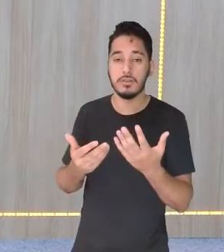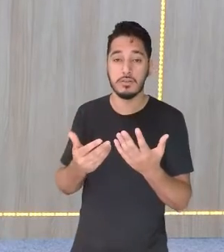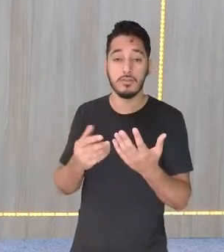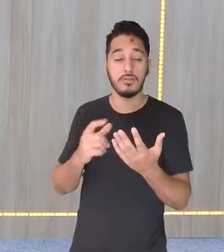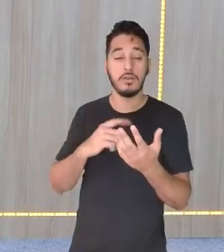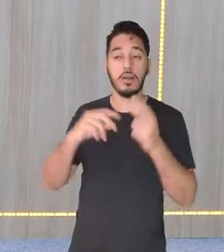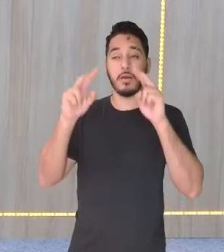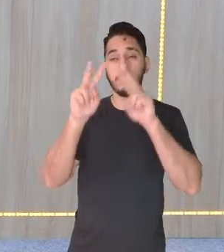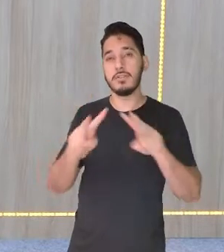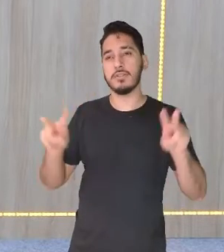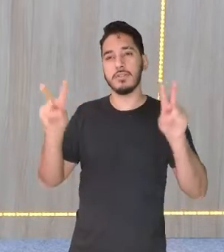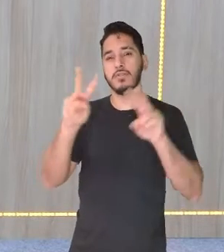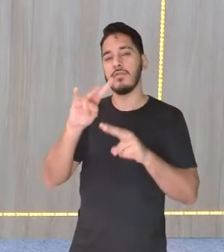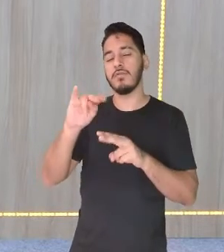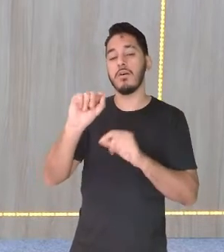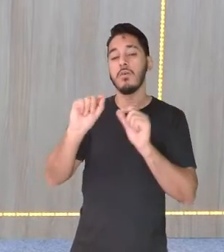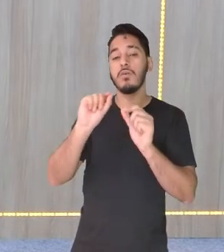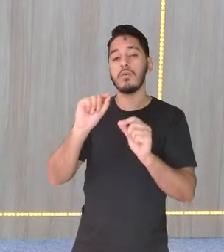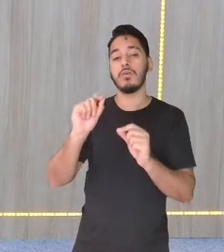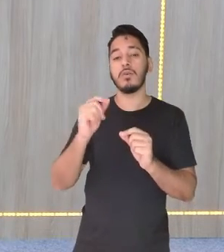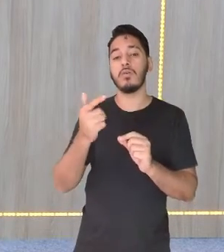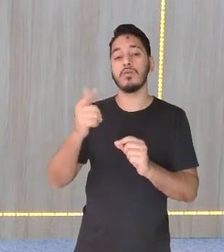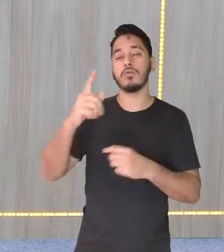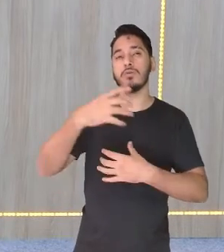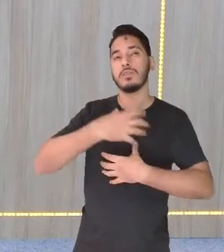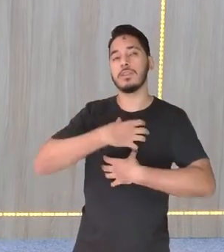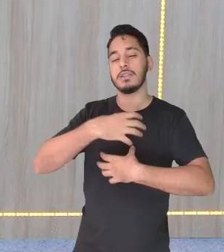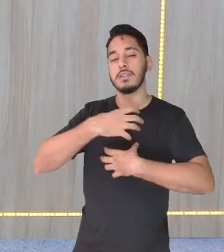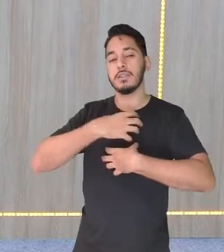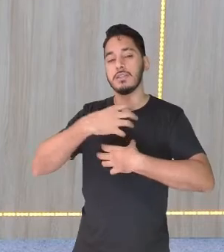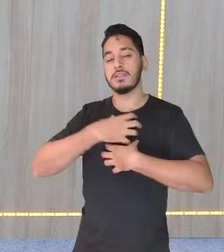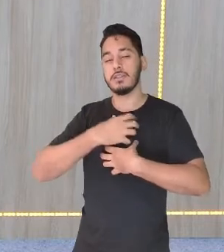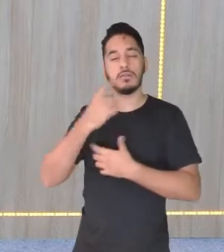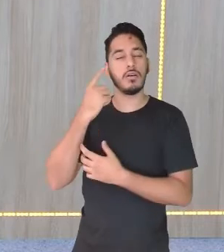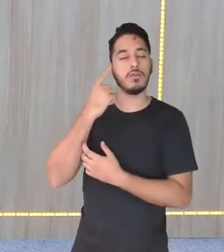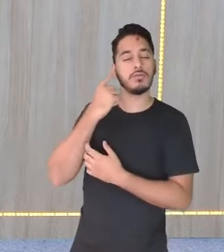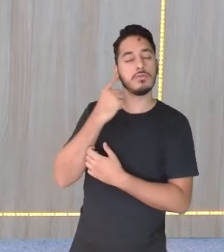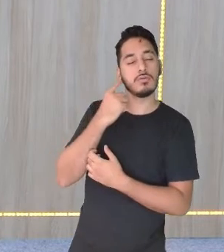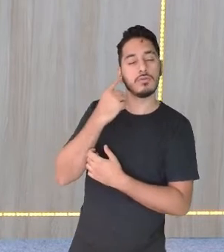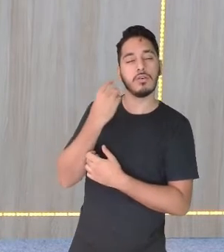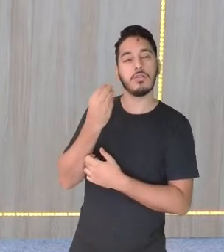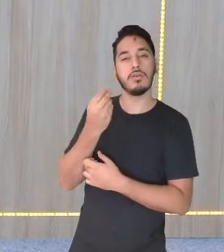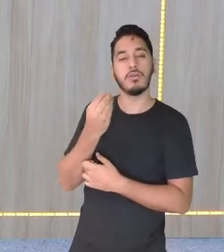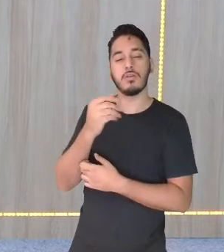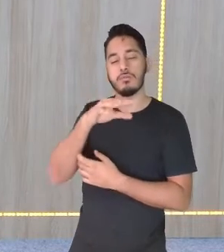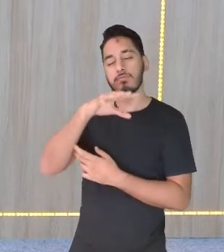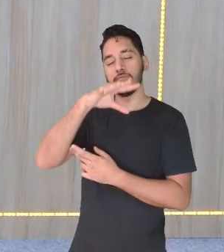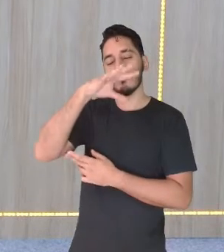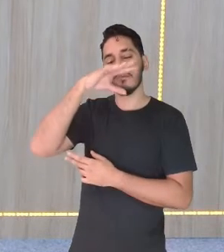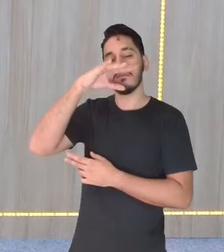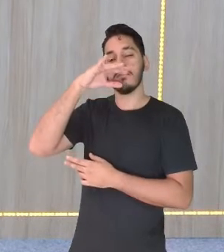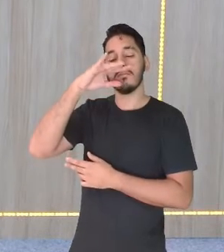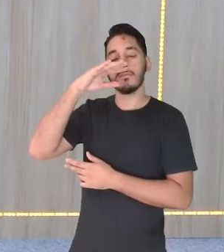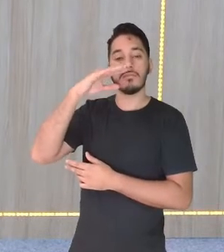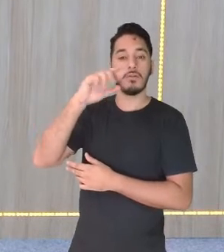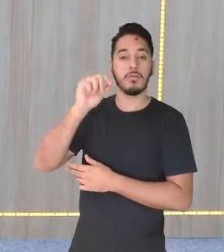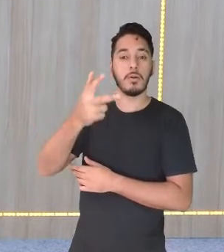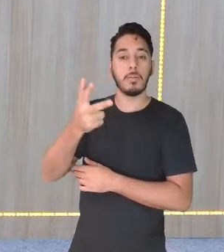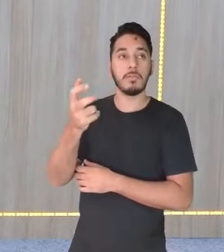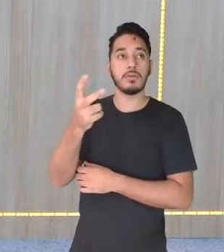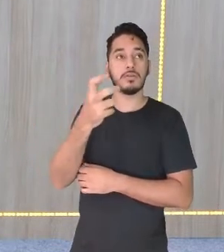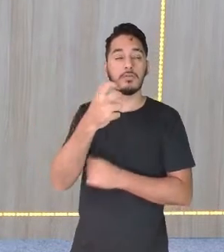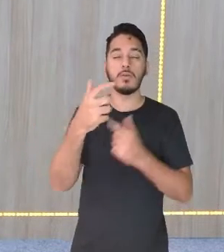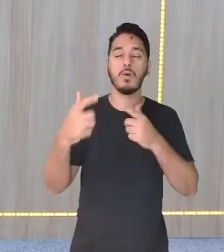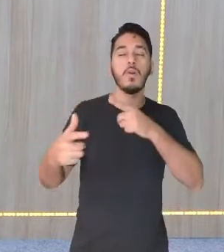de visão, a gente também vai trabalhar os demais sentidos, a audição, o olfato, para perceber